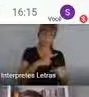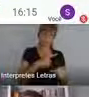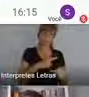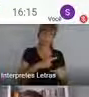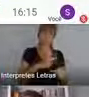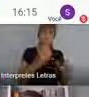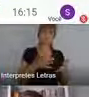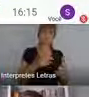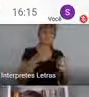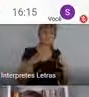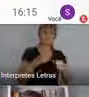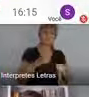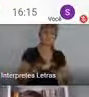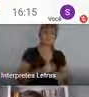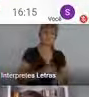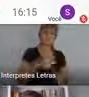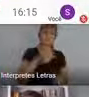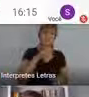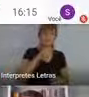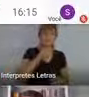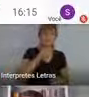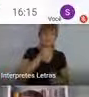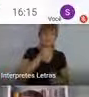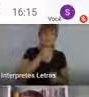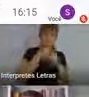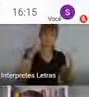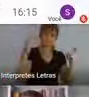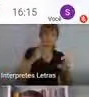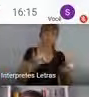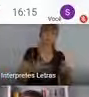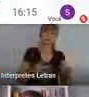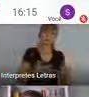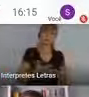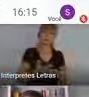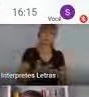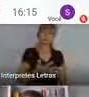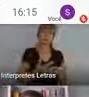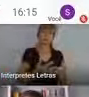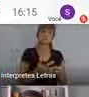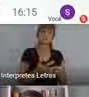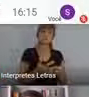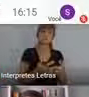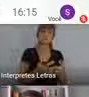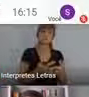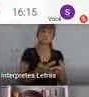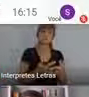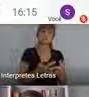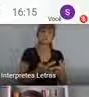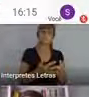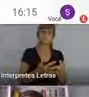voz não há escuta, sem enfrentamento não há ocupação, sem